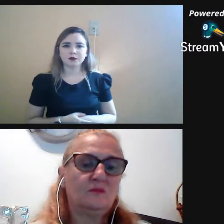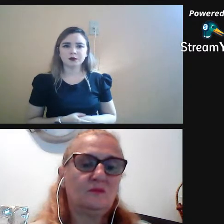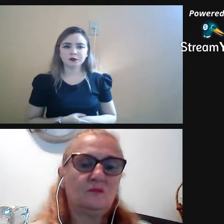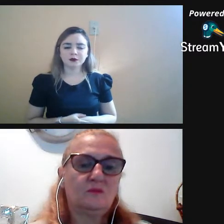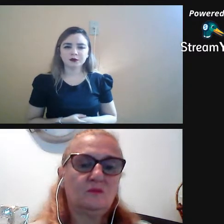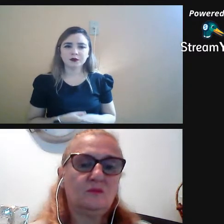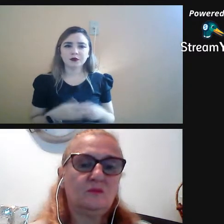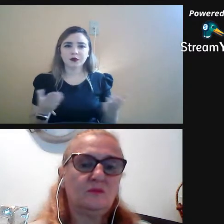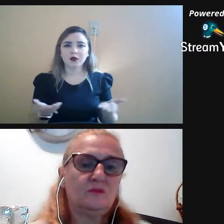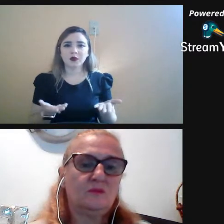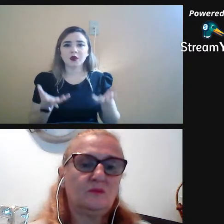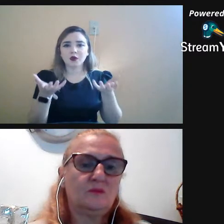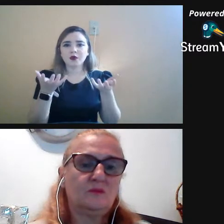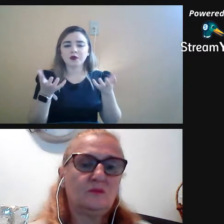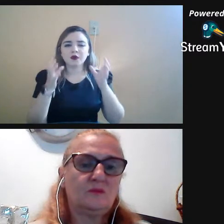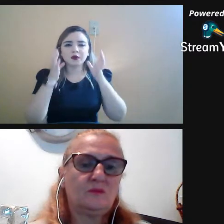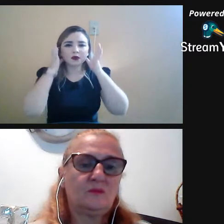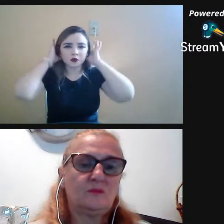Eu queria agora que a